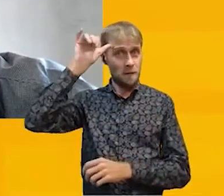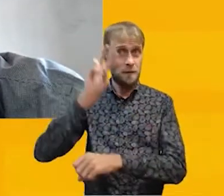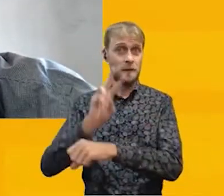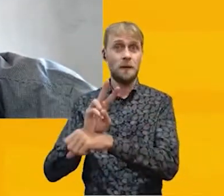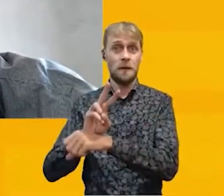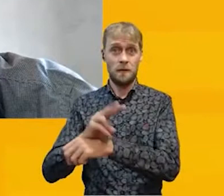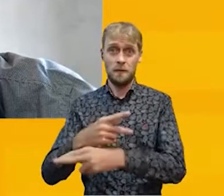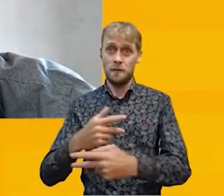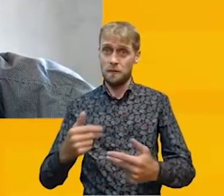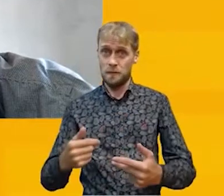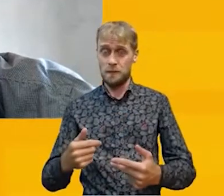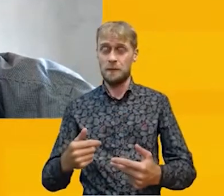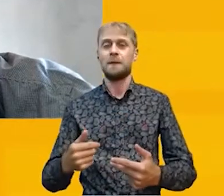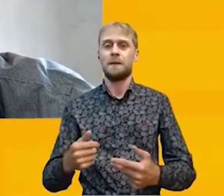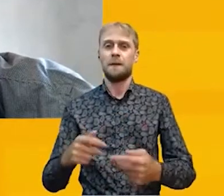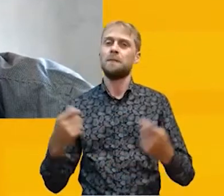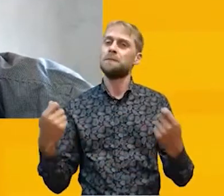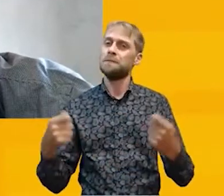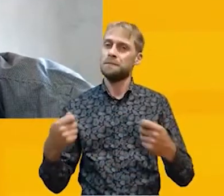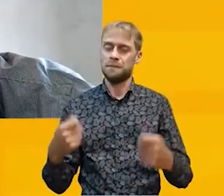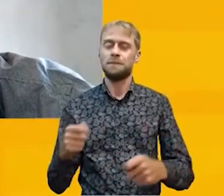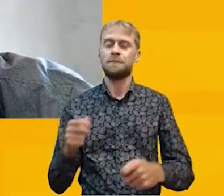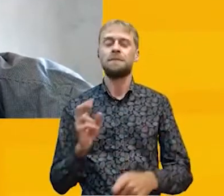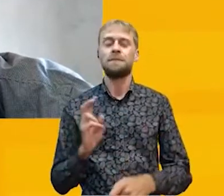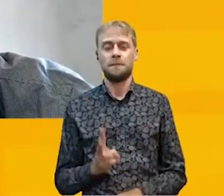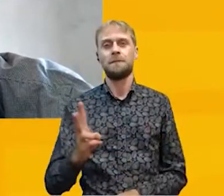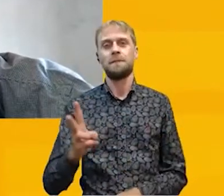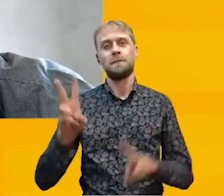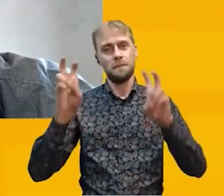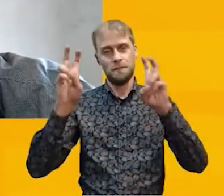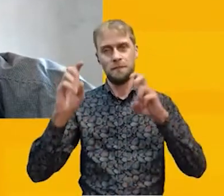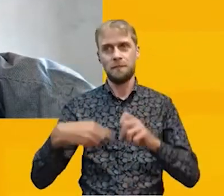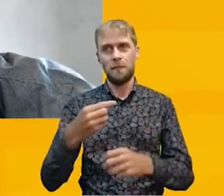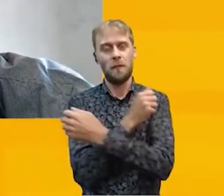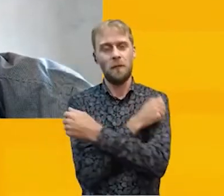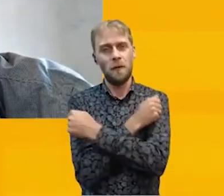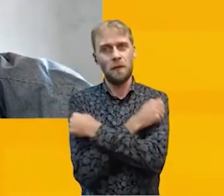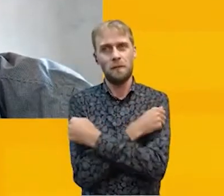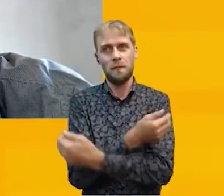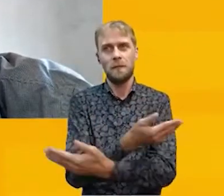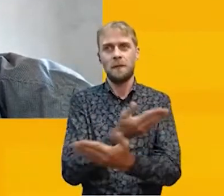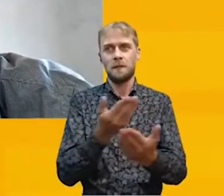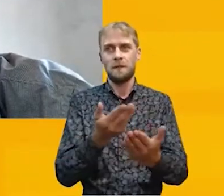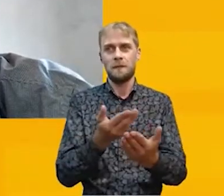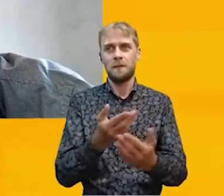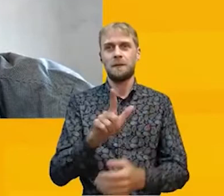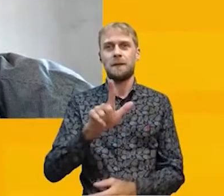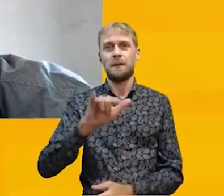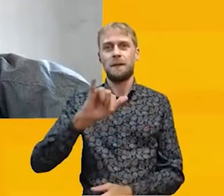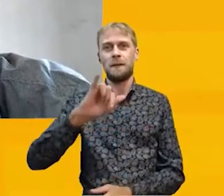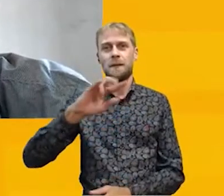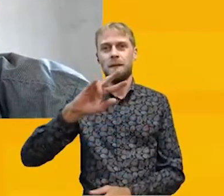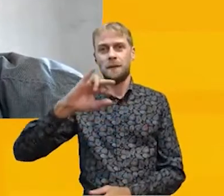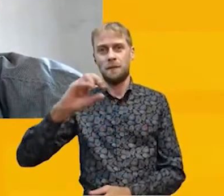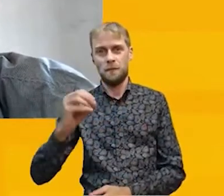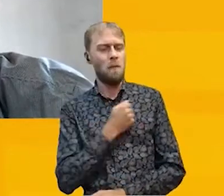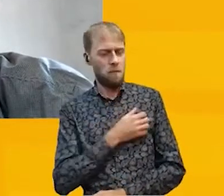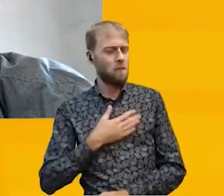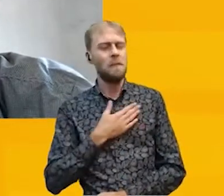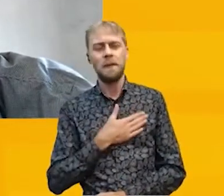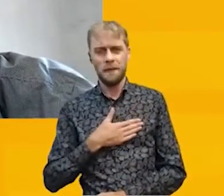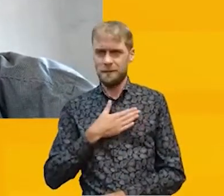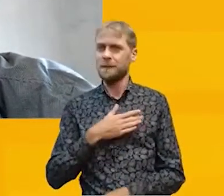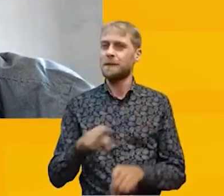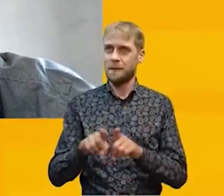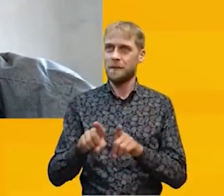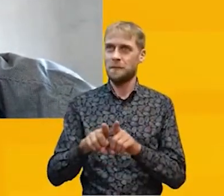depois aí que a gente desse continuidade no assunto. Grande abraço a todos, Lívio, é um prazer tê-lo aqui conosco. Lembranças